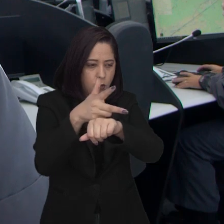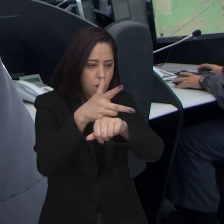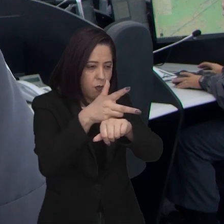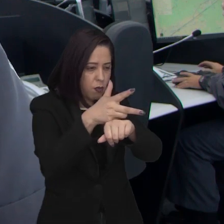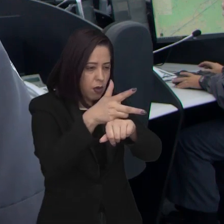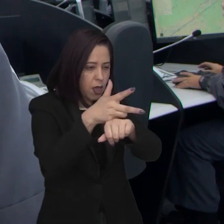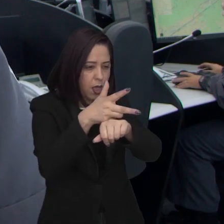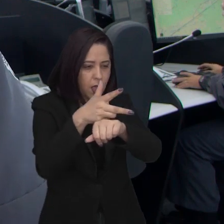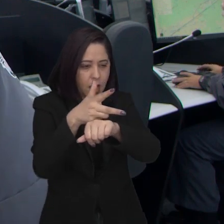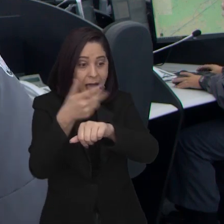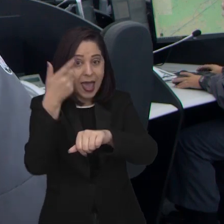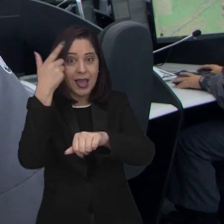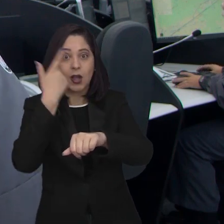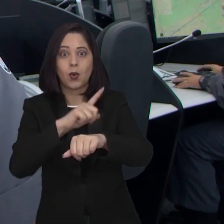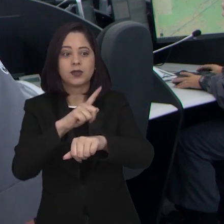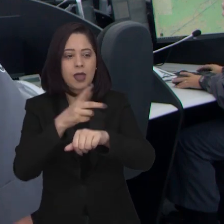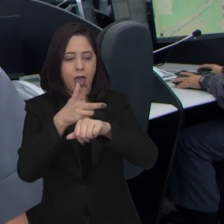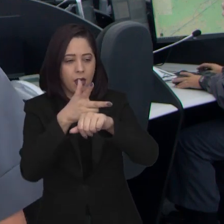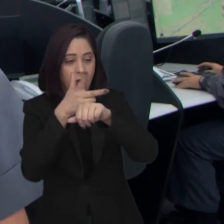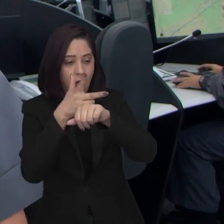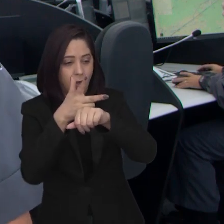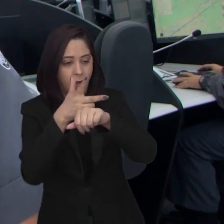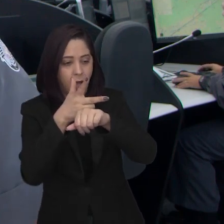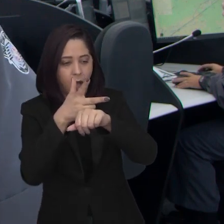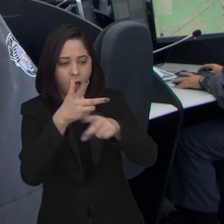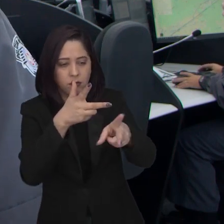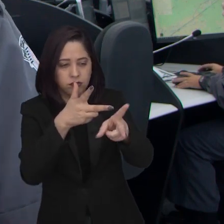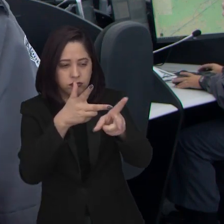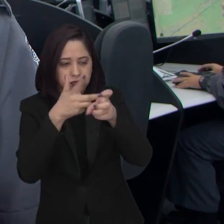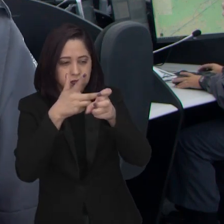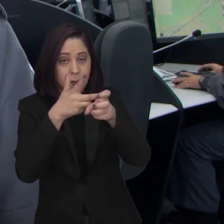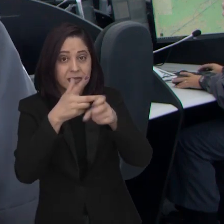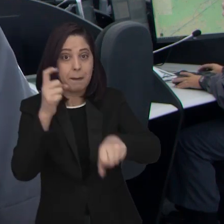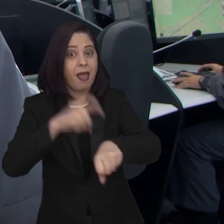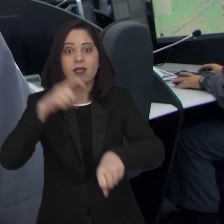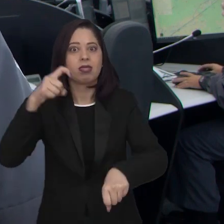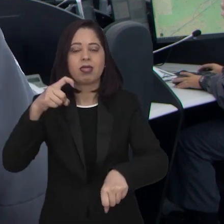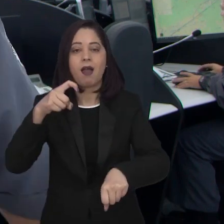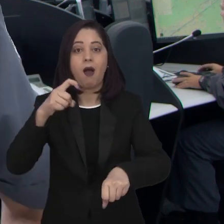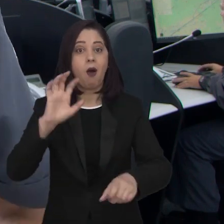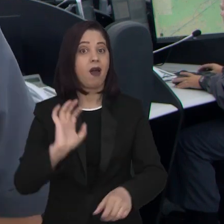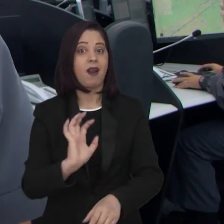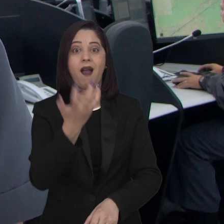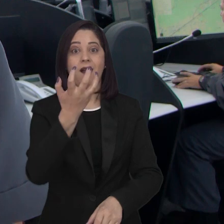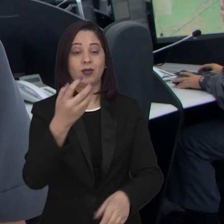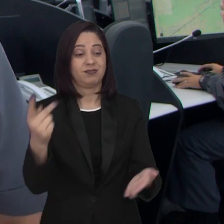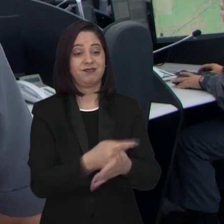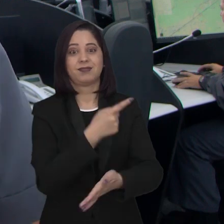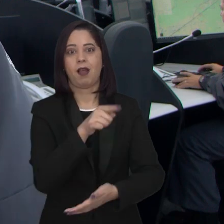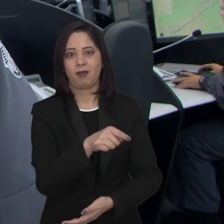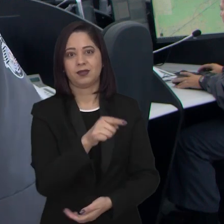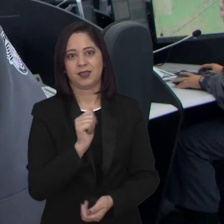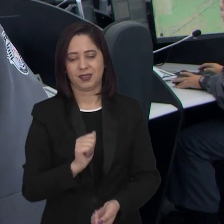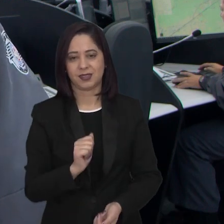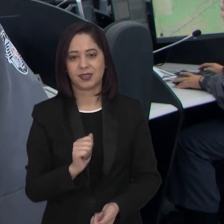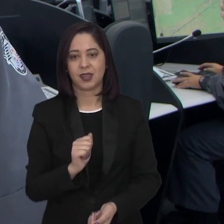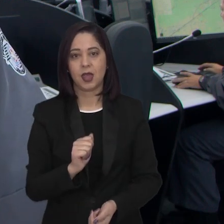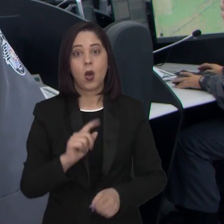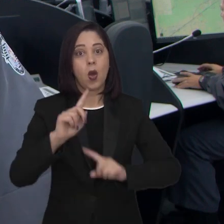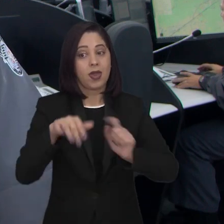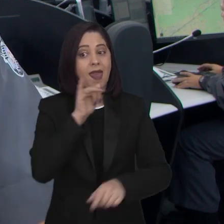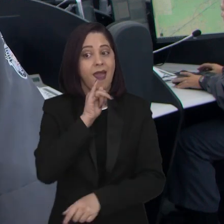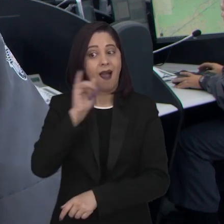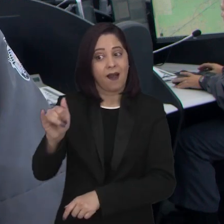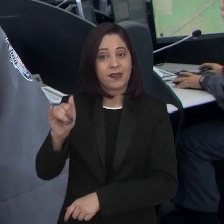no local ou nas imediações, nós conseguimos, portanto, visualizar em tempo real o que está acontecendo ali